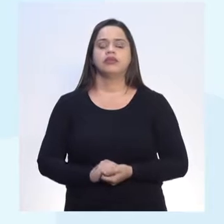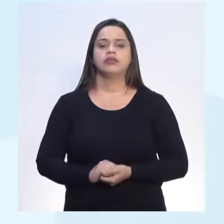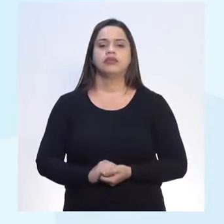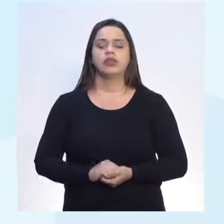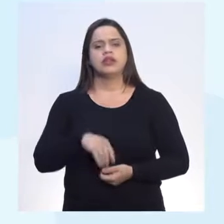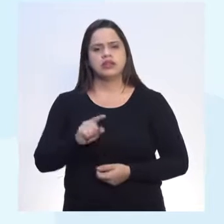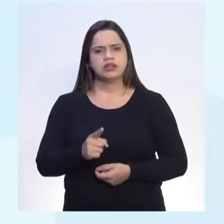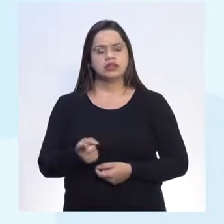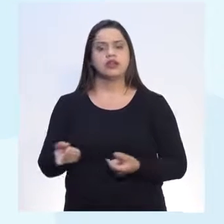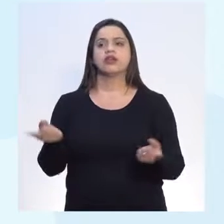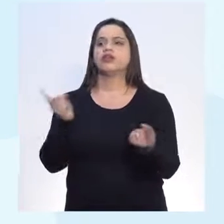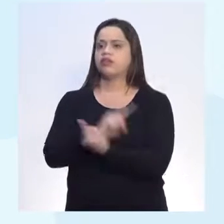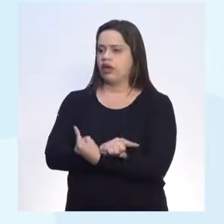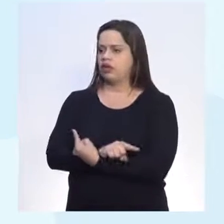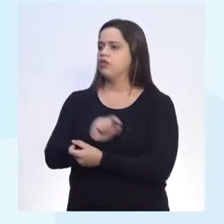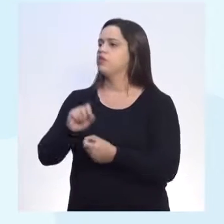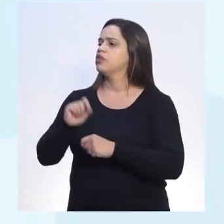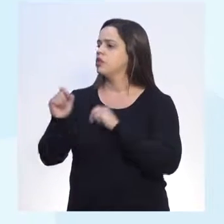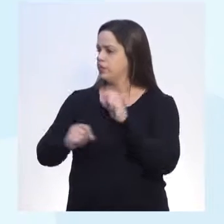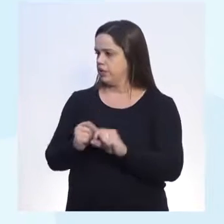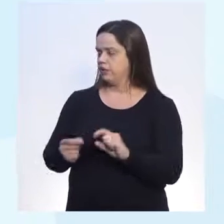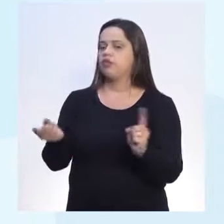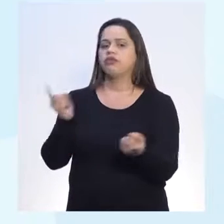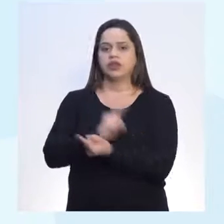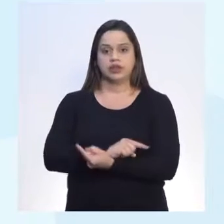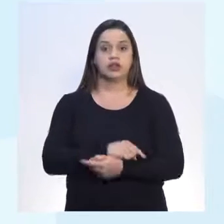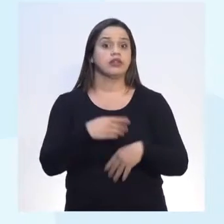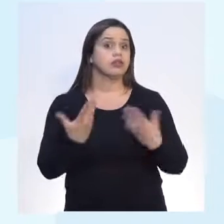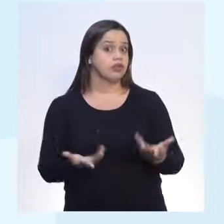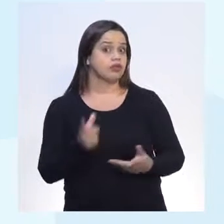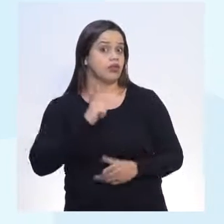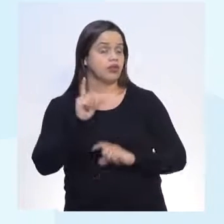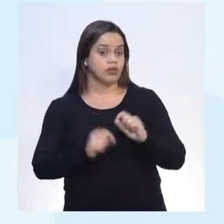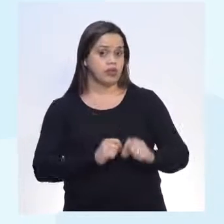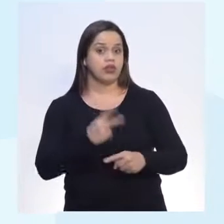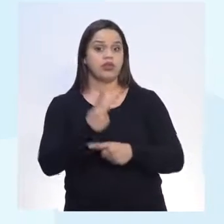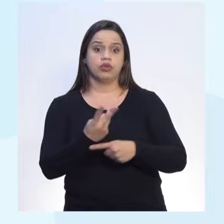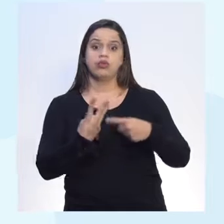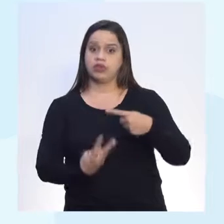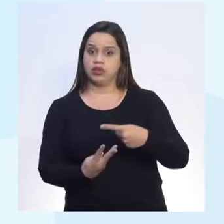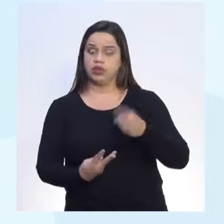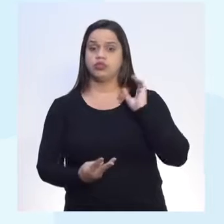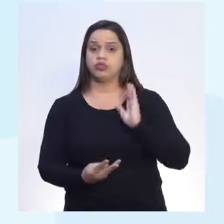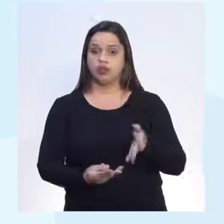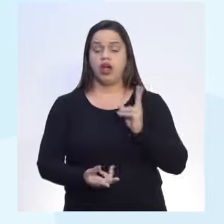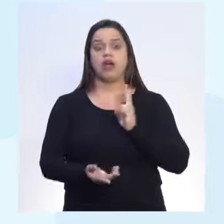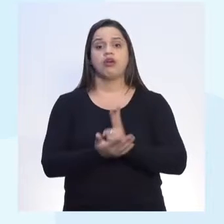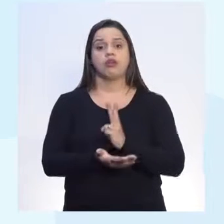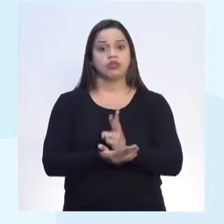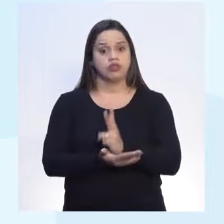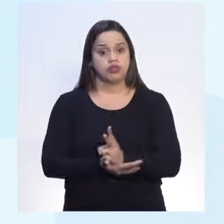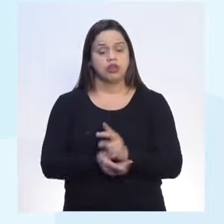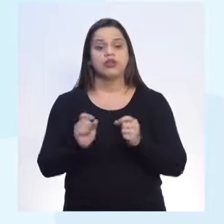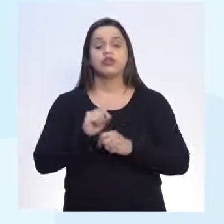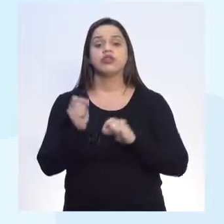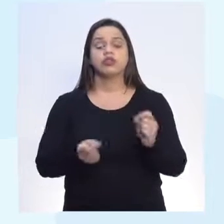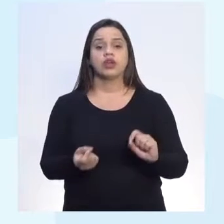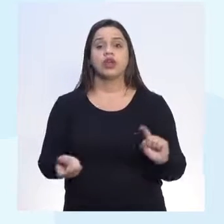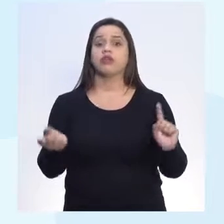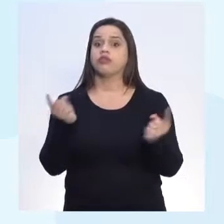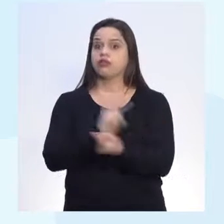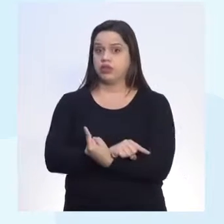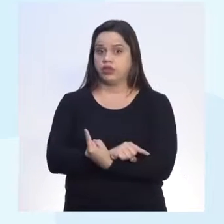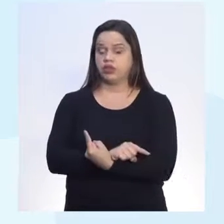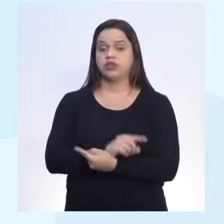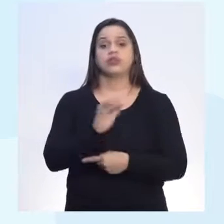o inverso, eu vou inverter. Então, eu tenho 2/3 eu mantive, Ok. inverti a fração. Então,